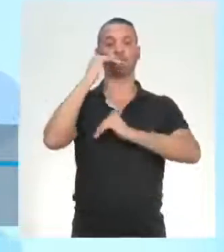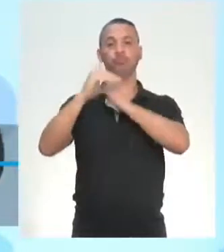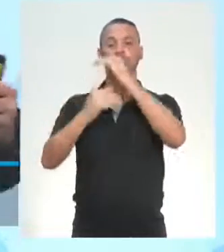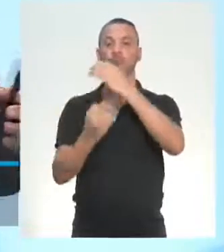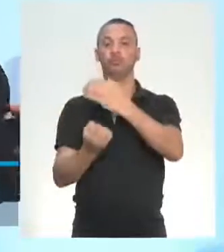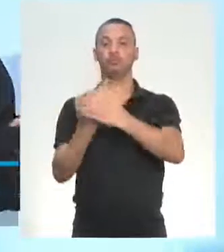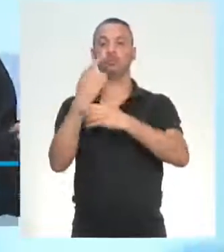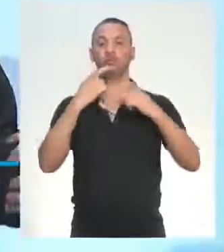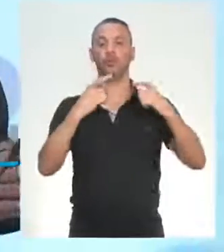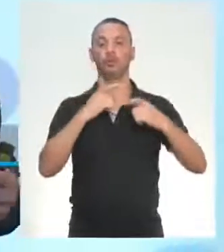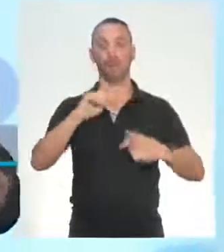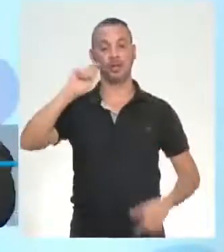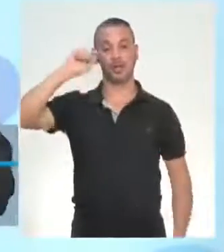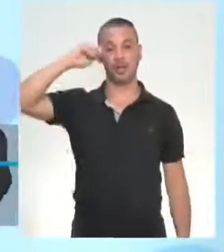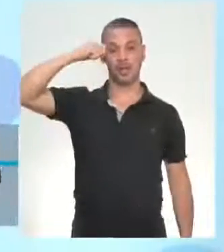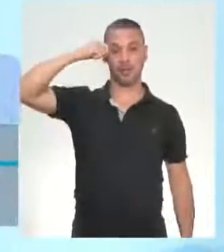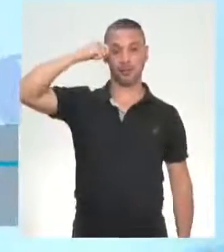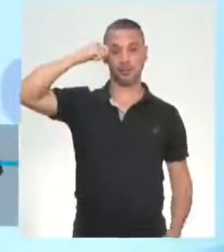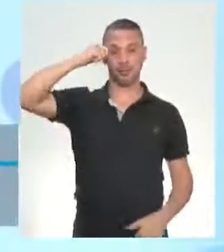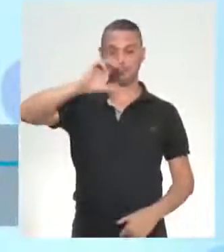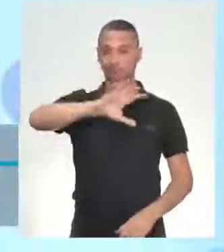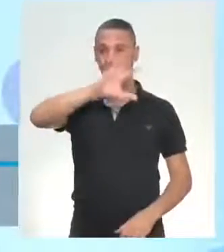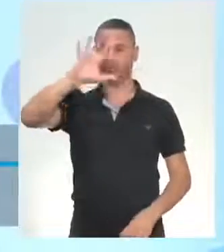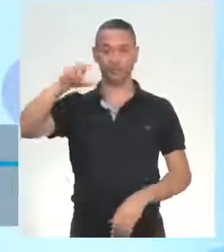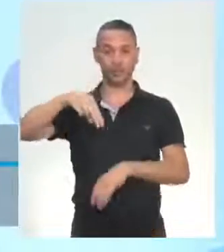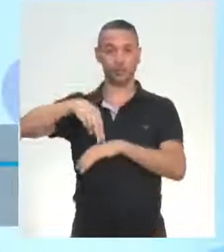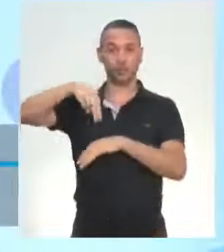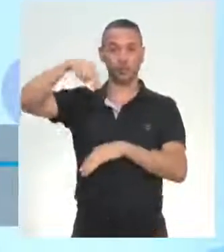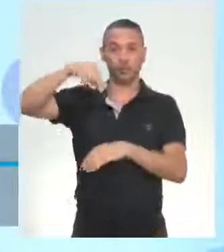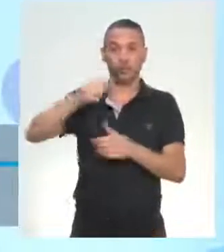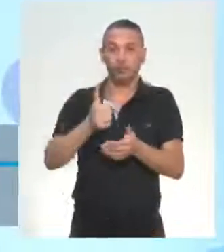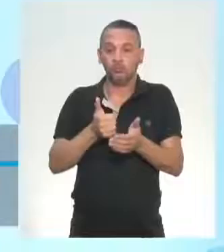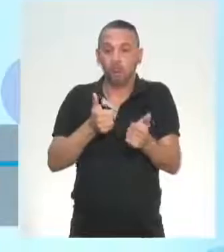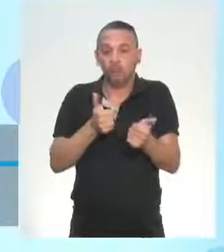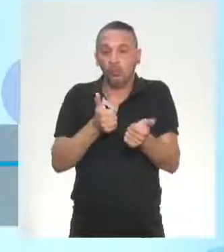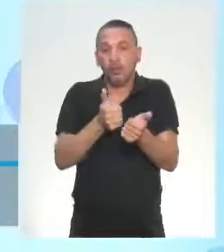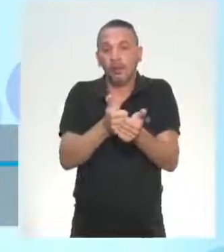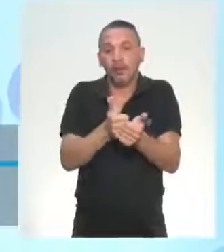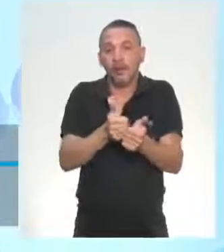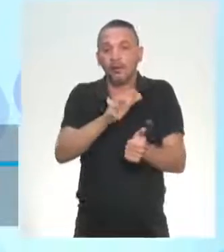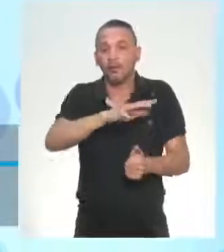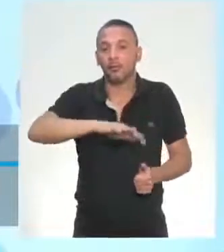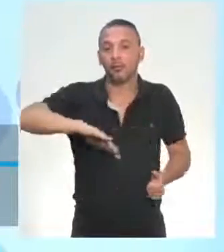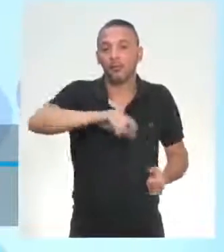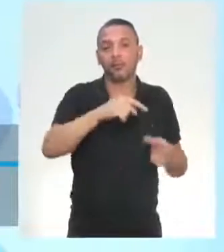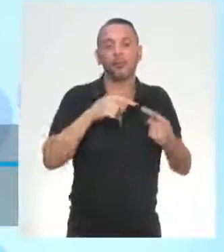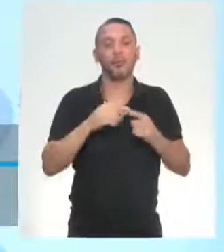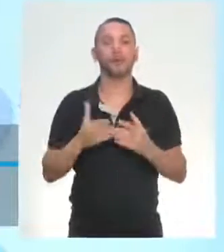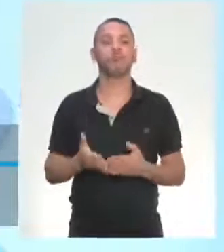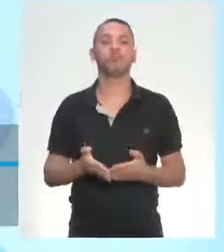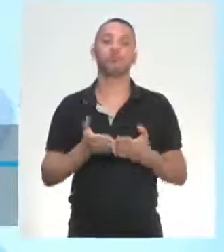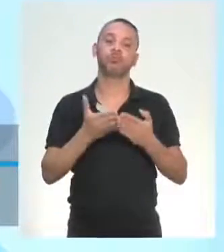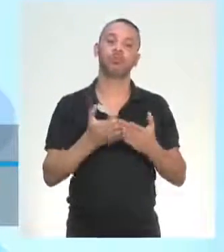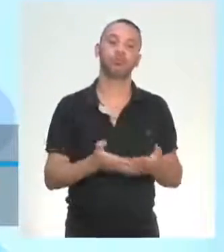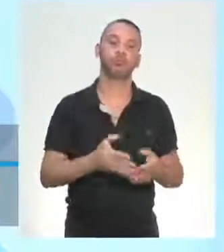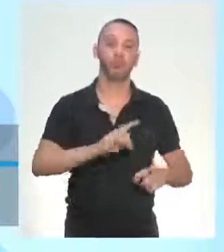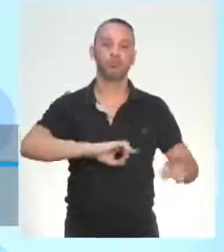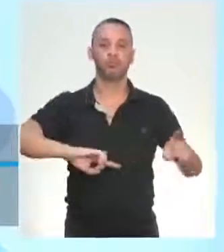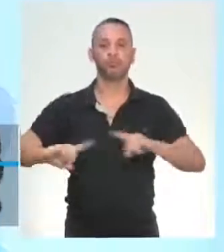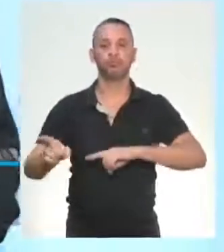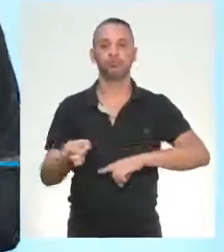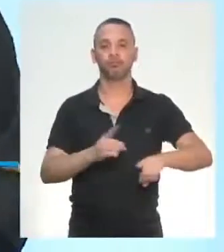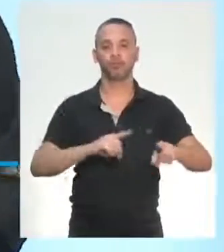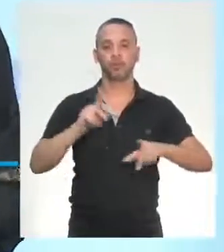norte da África e que eles estão se aproximando ali do contexto das navegações, do domínio